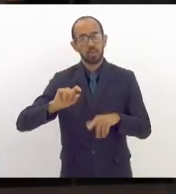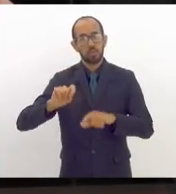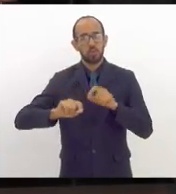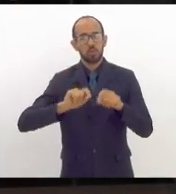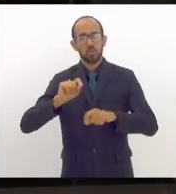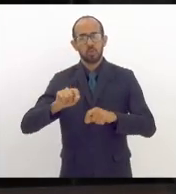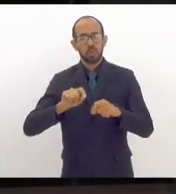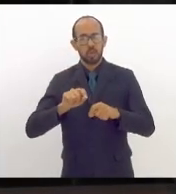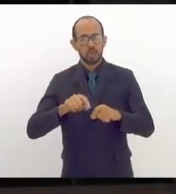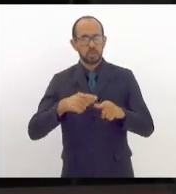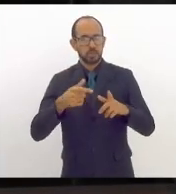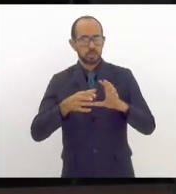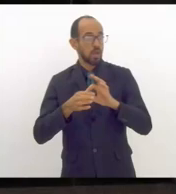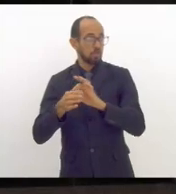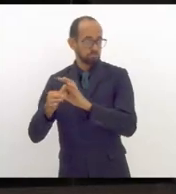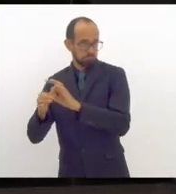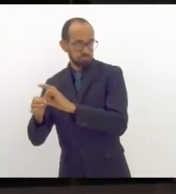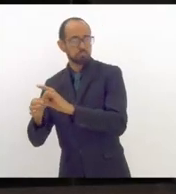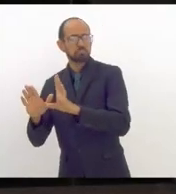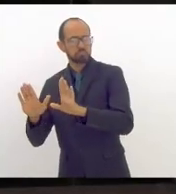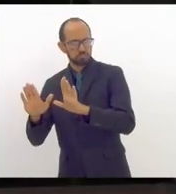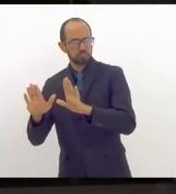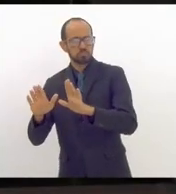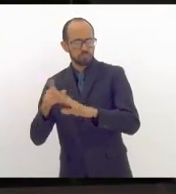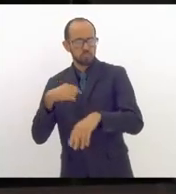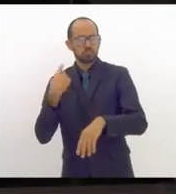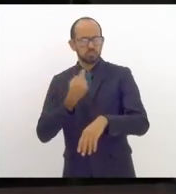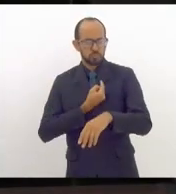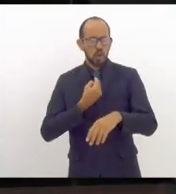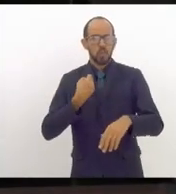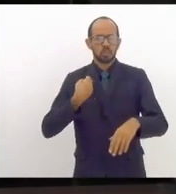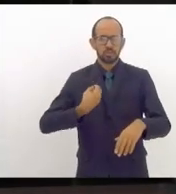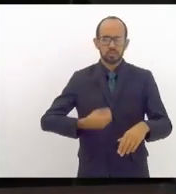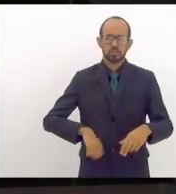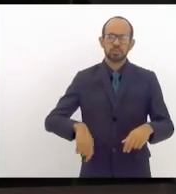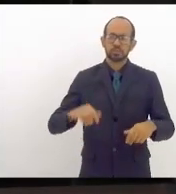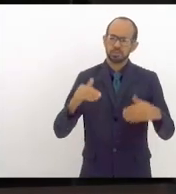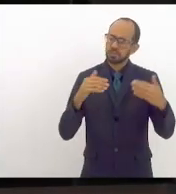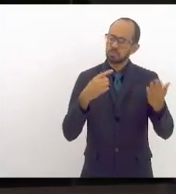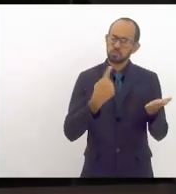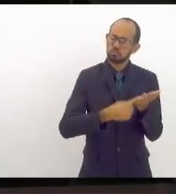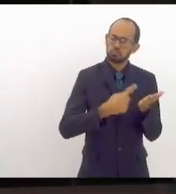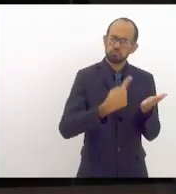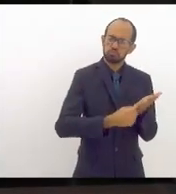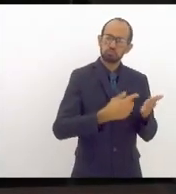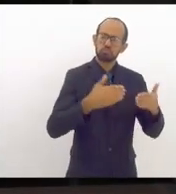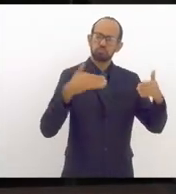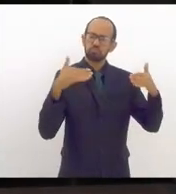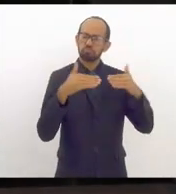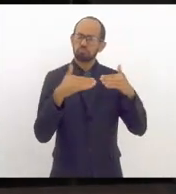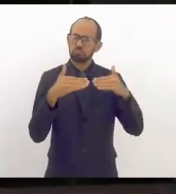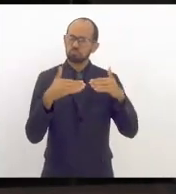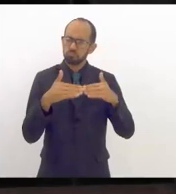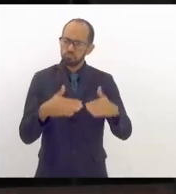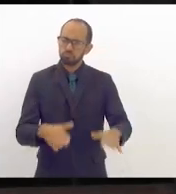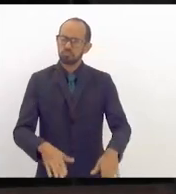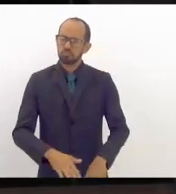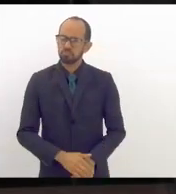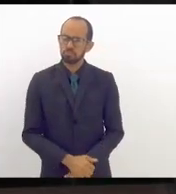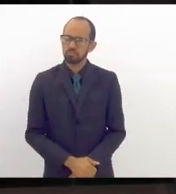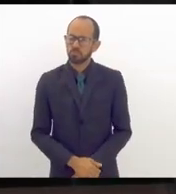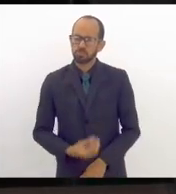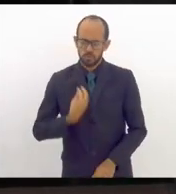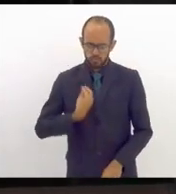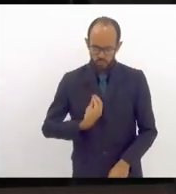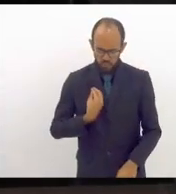condição automaticamente nós estamos de inteiro acordo Vivemos